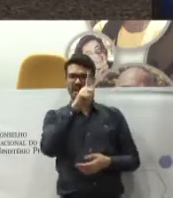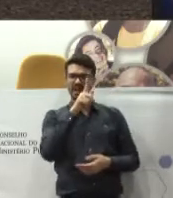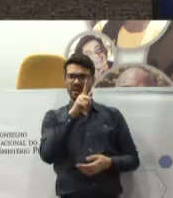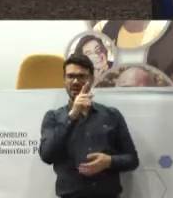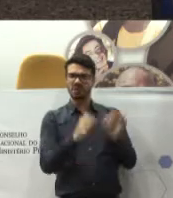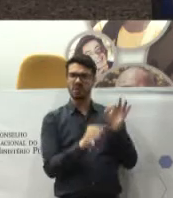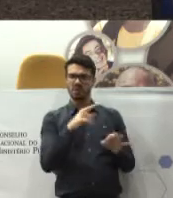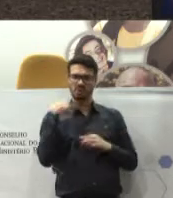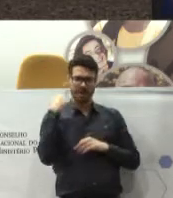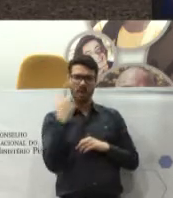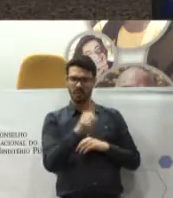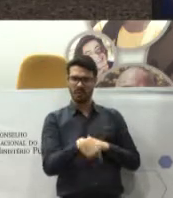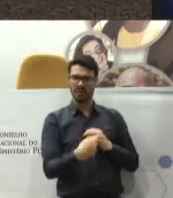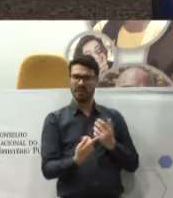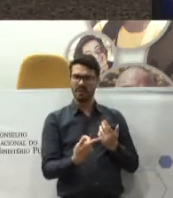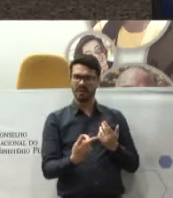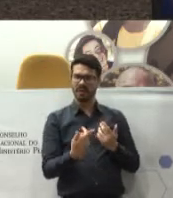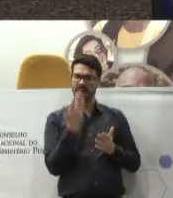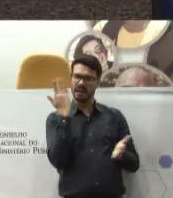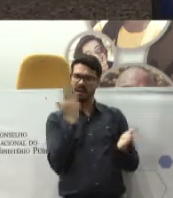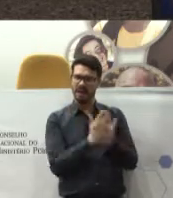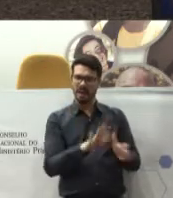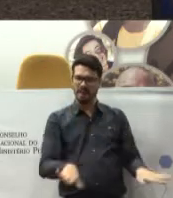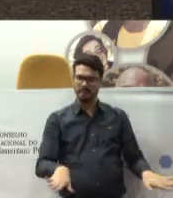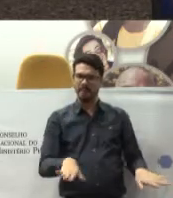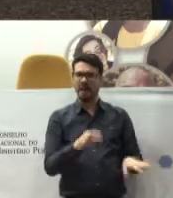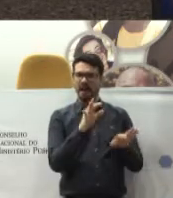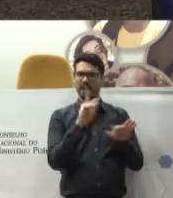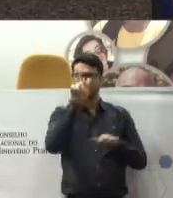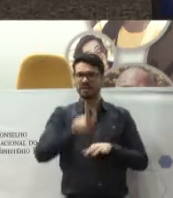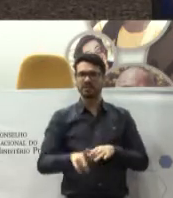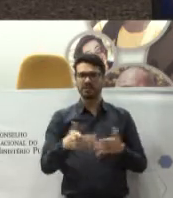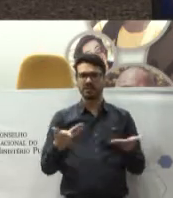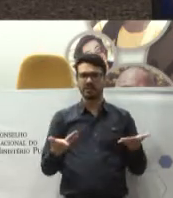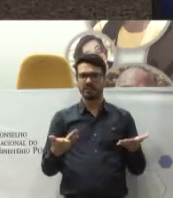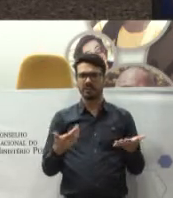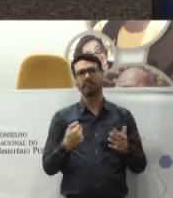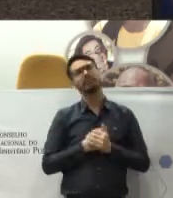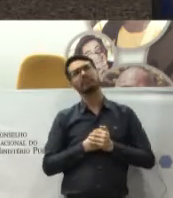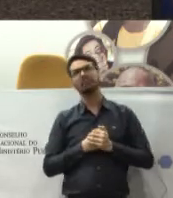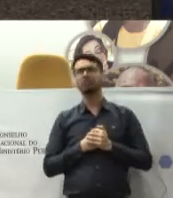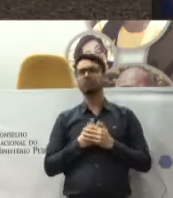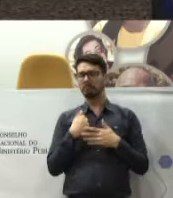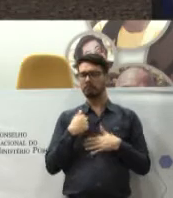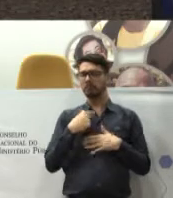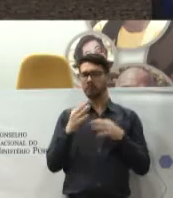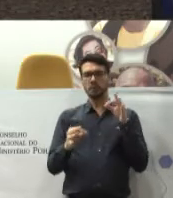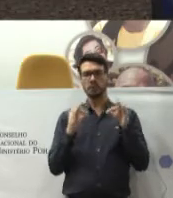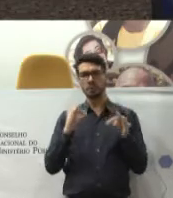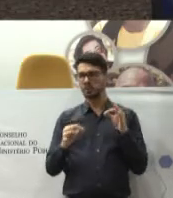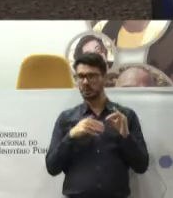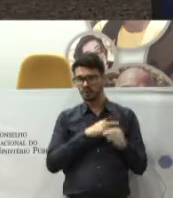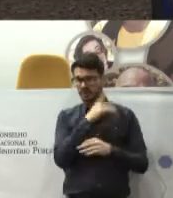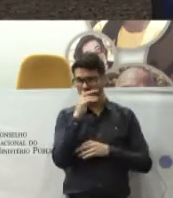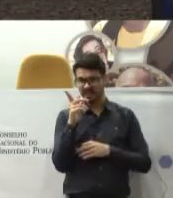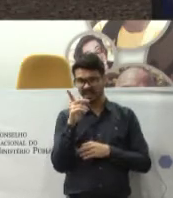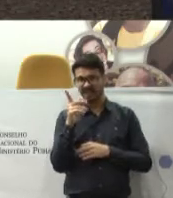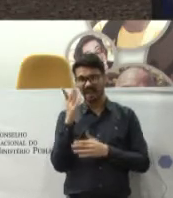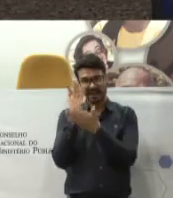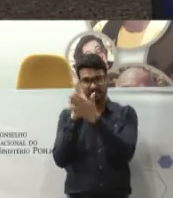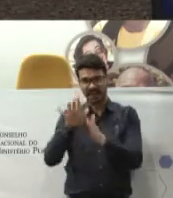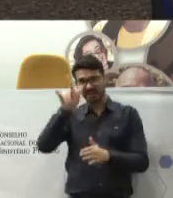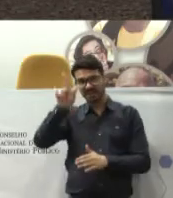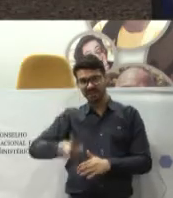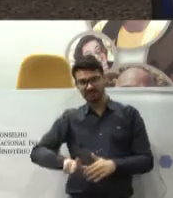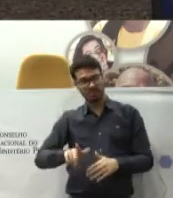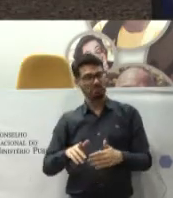Está mandando, está querendo acabar com a gestão. Nenhum juiz sai de casa para acabar com a gestão. Nenhum gestor sai de casa também para descumprir. Pode ter